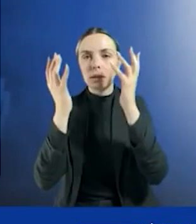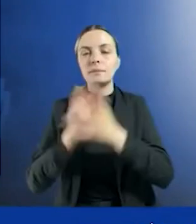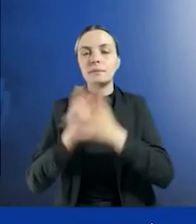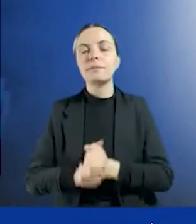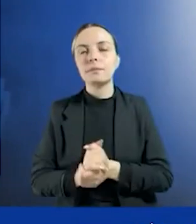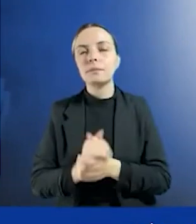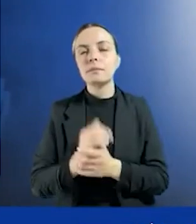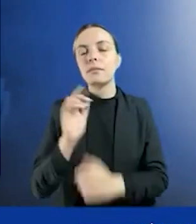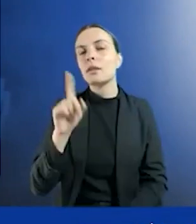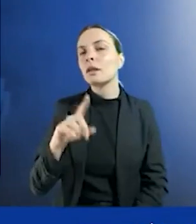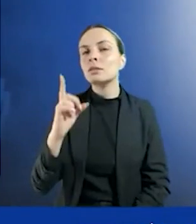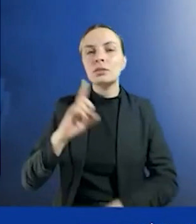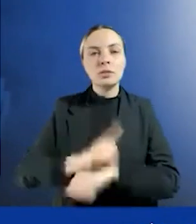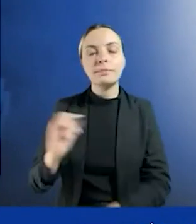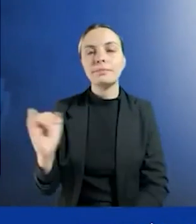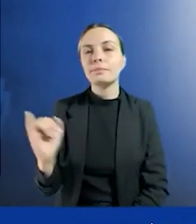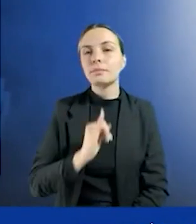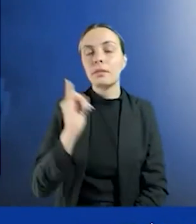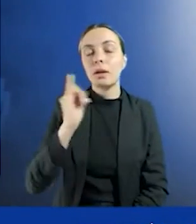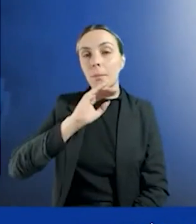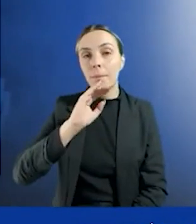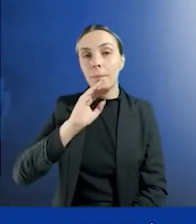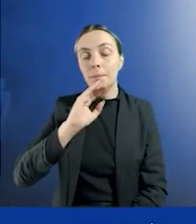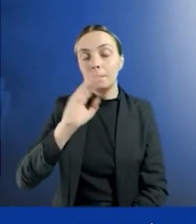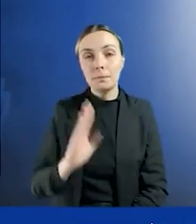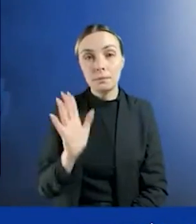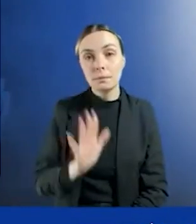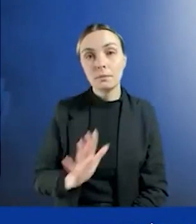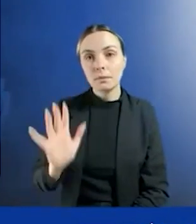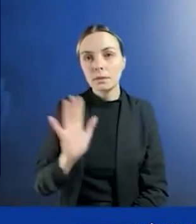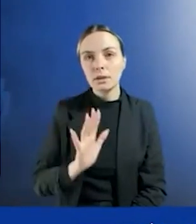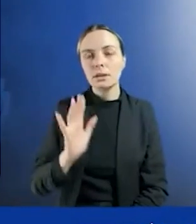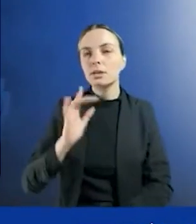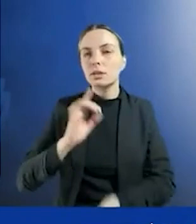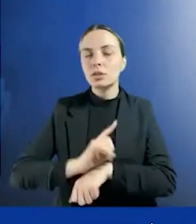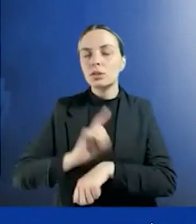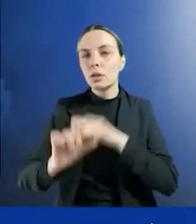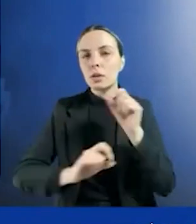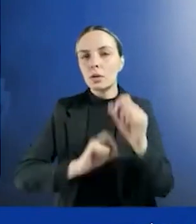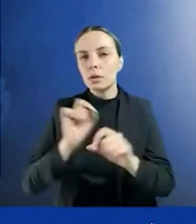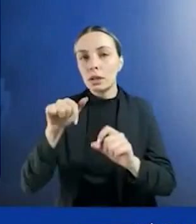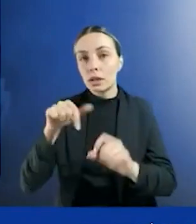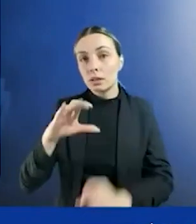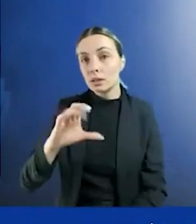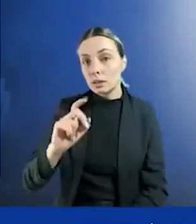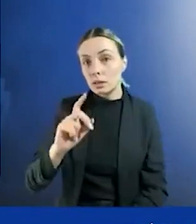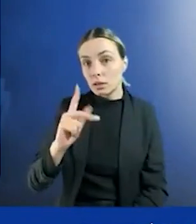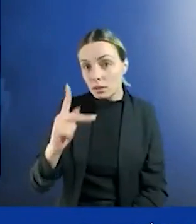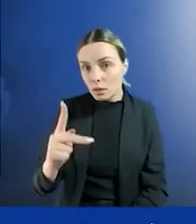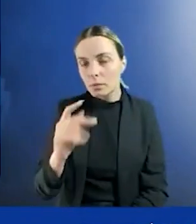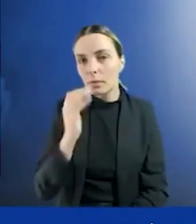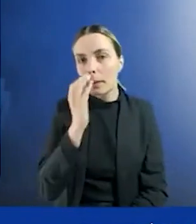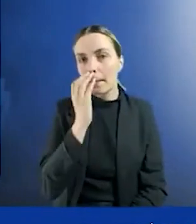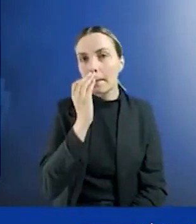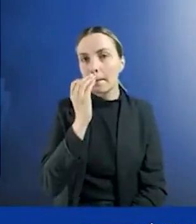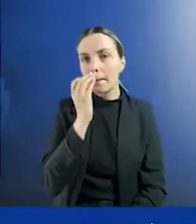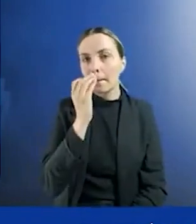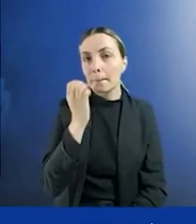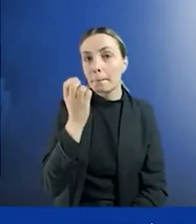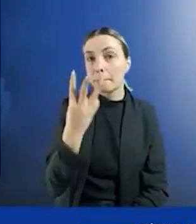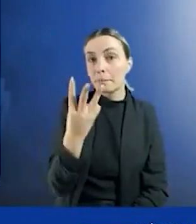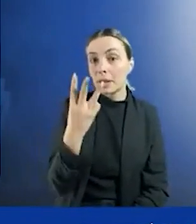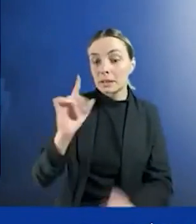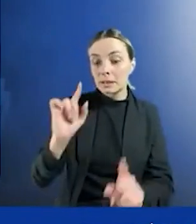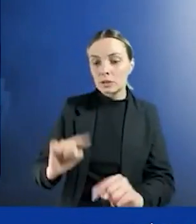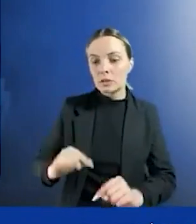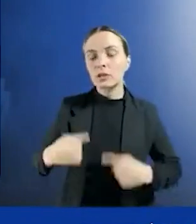importante para o nosso país e para o mundo. No momento em que essa COP e o mundo clama por três grandes desafios,